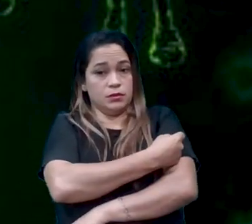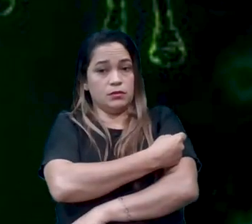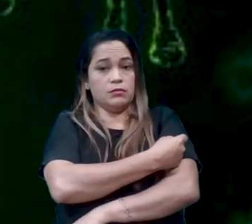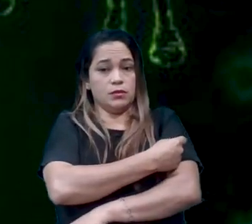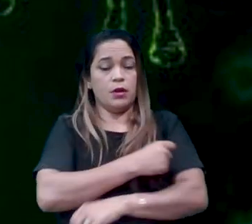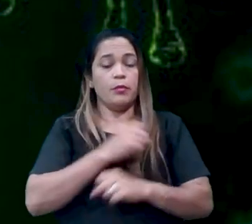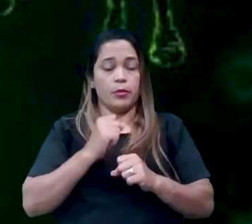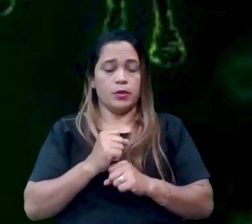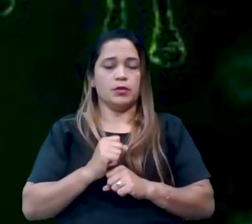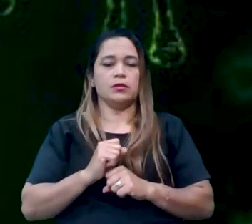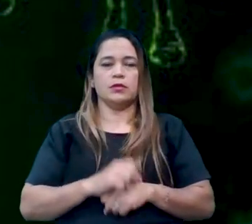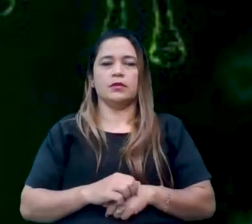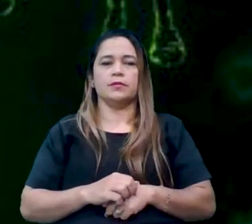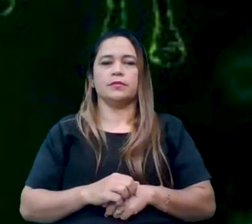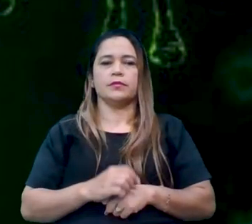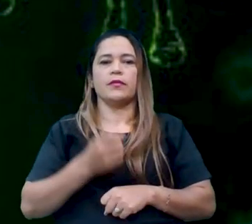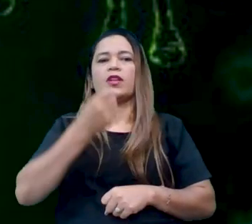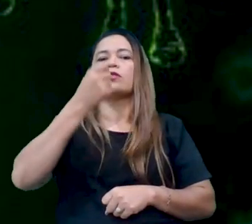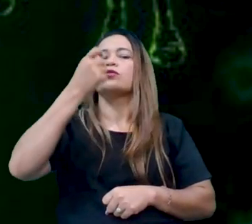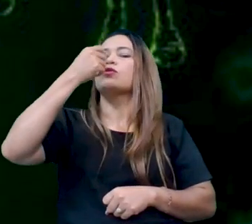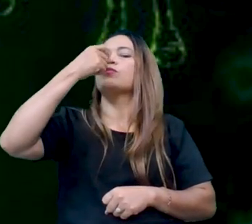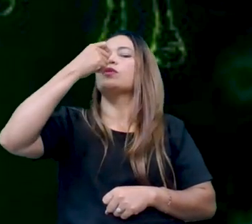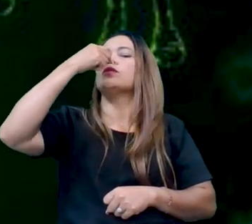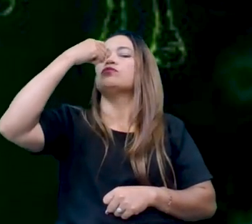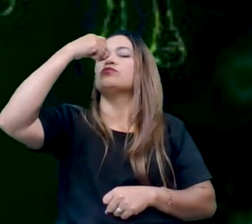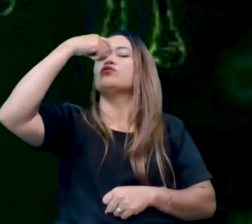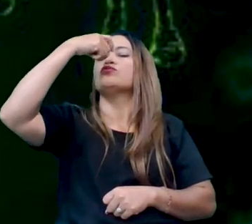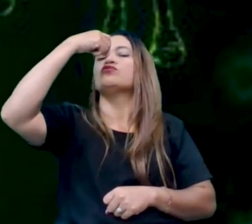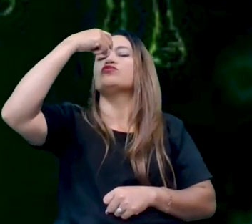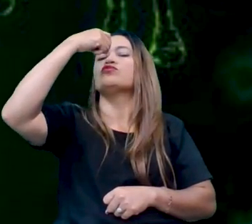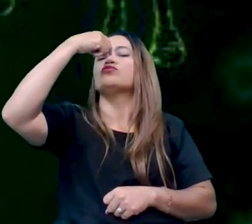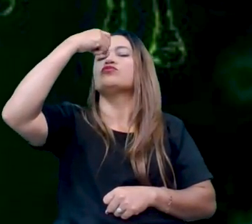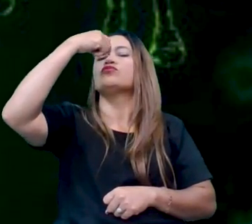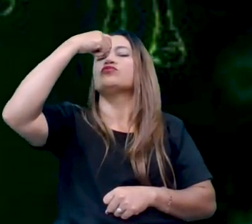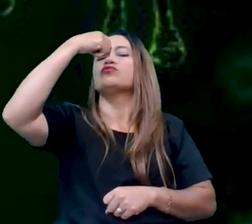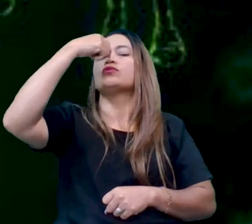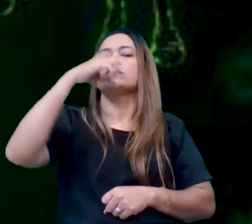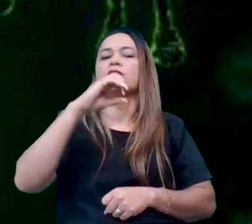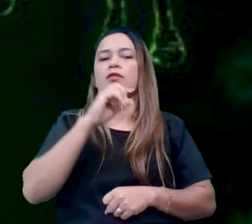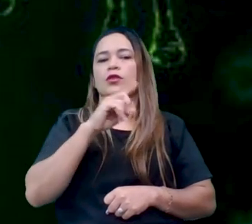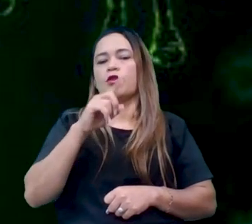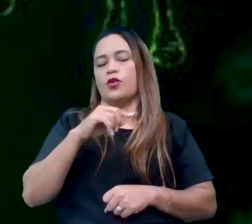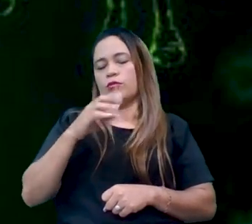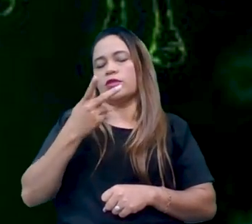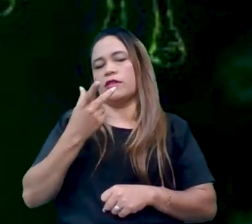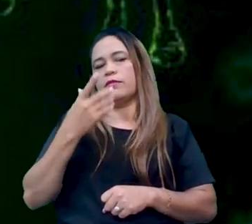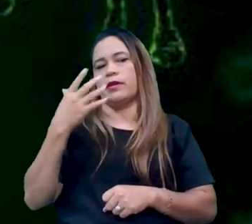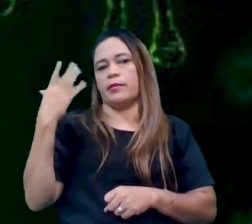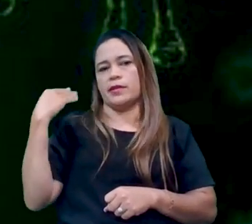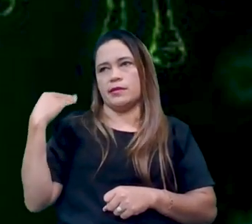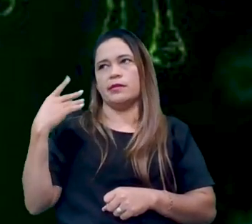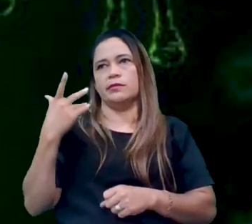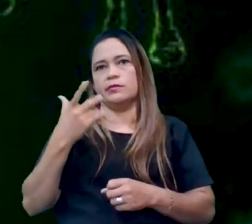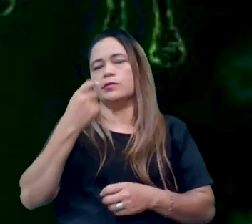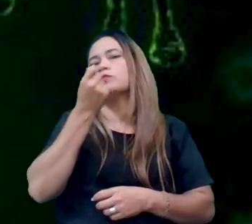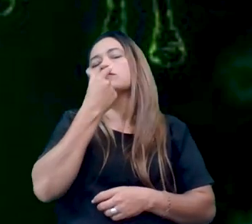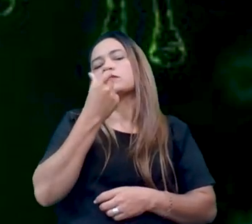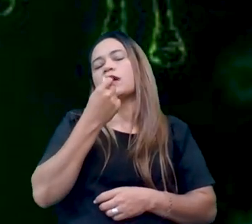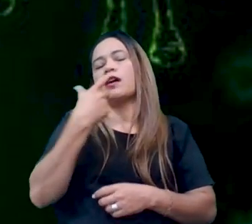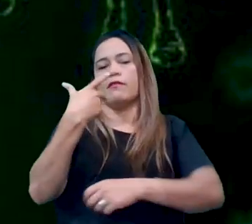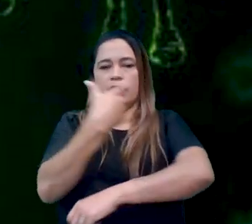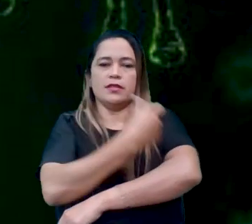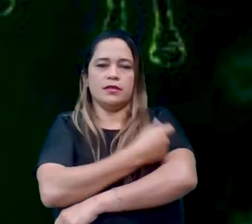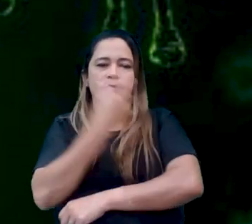duas formas, que é através da gotinha, ficou popularmente conhecida como a vacina do Zé Gotinha, por conta de uma campanha publicitária que aconteceu na